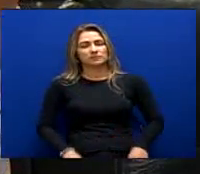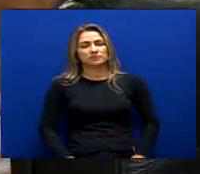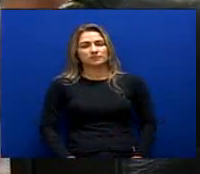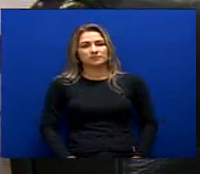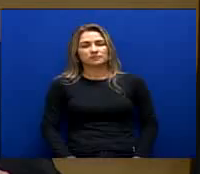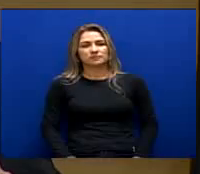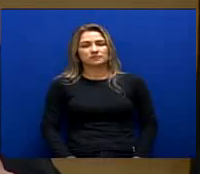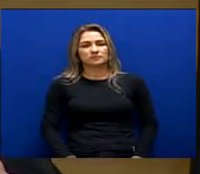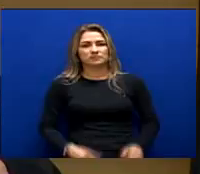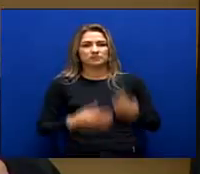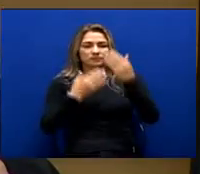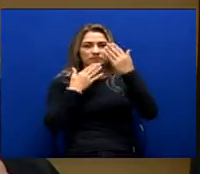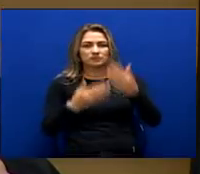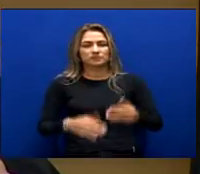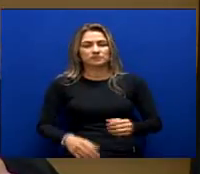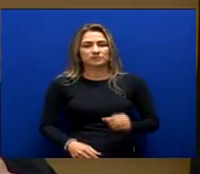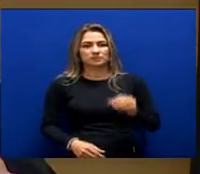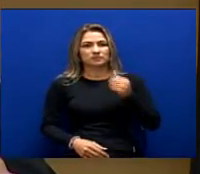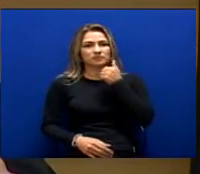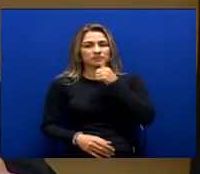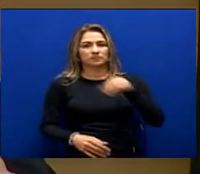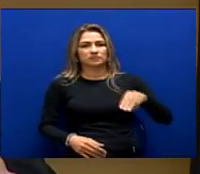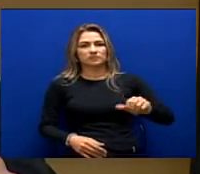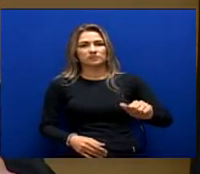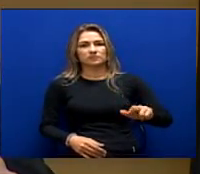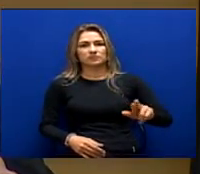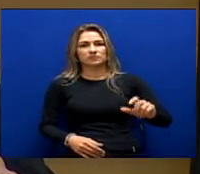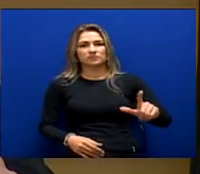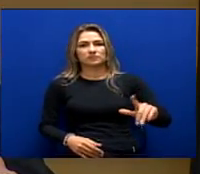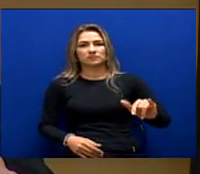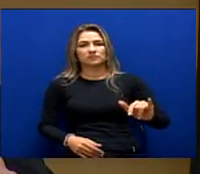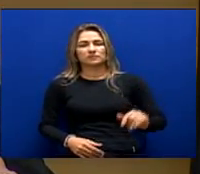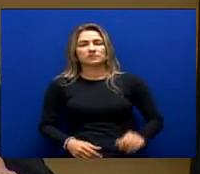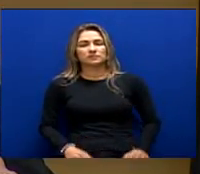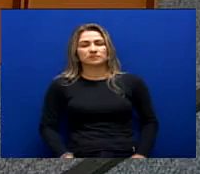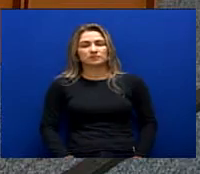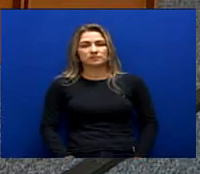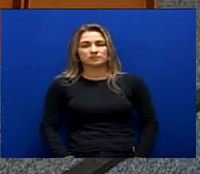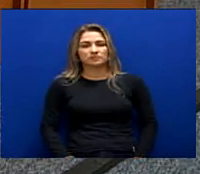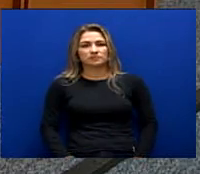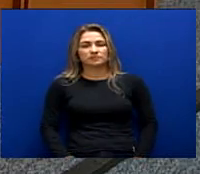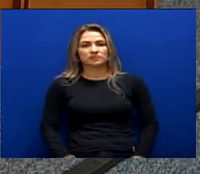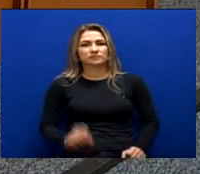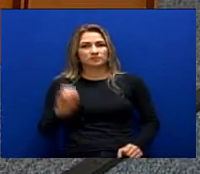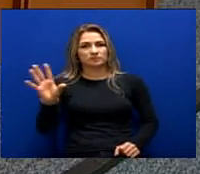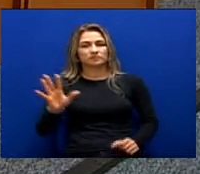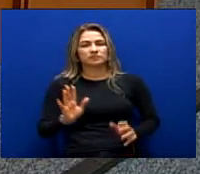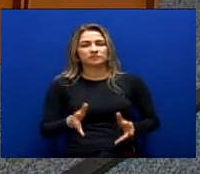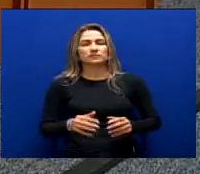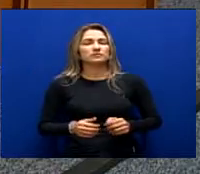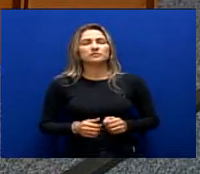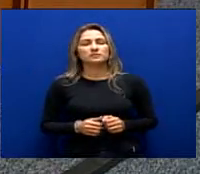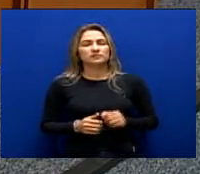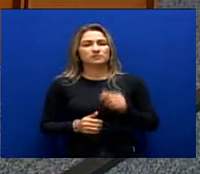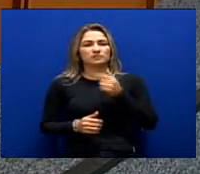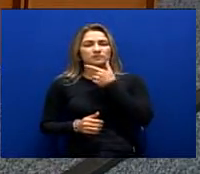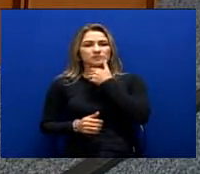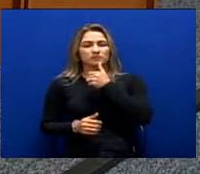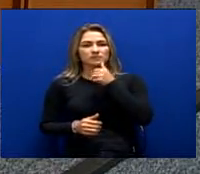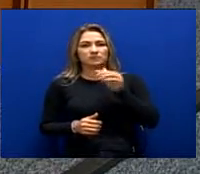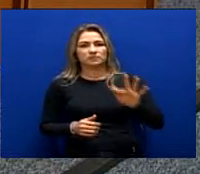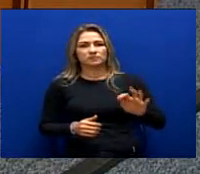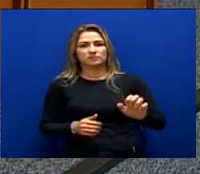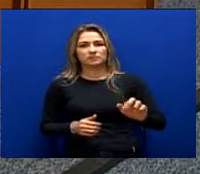obrigado viu a marly se encontra o plenário já foi tão afetada quer fazer